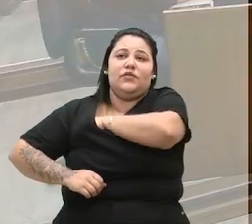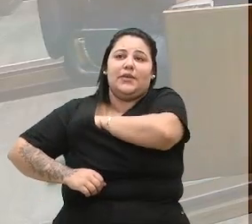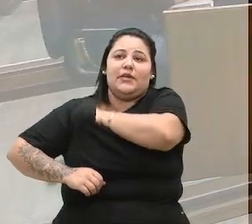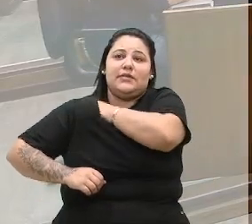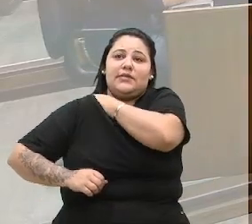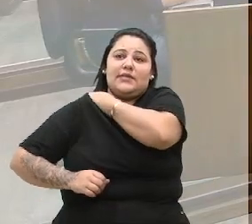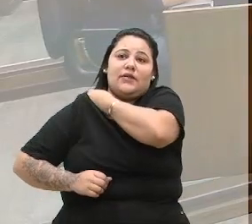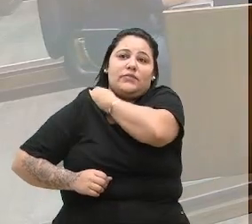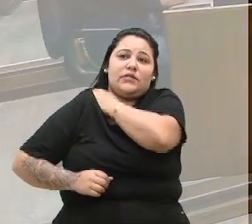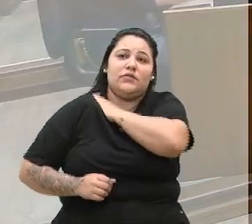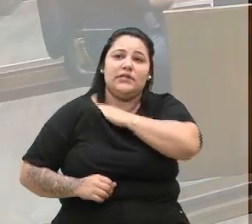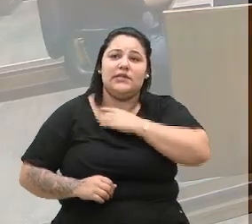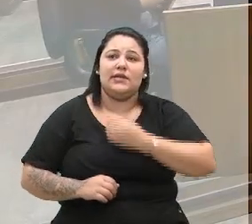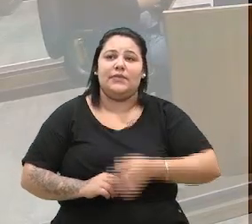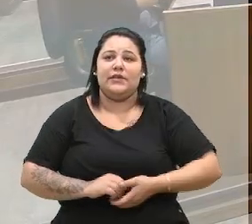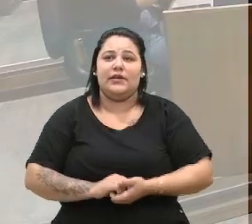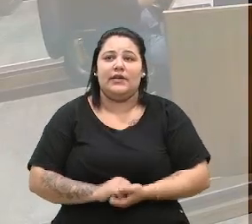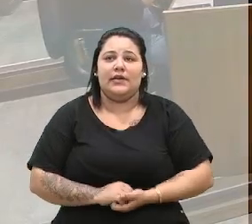contribuição. Vereador Estela.